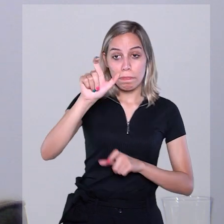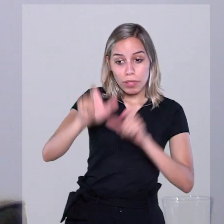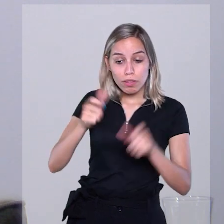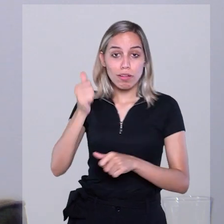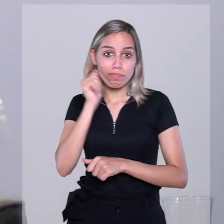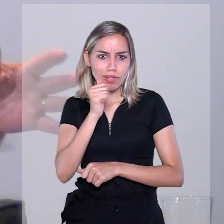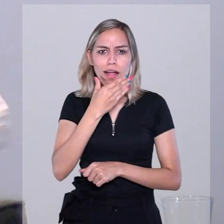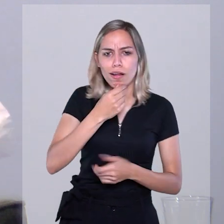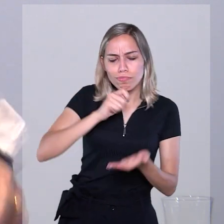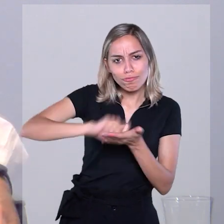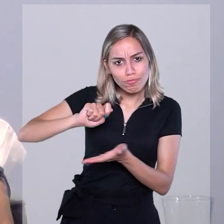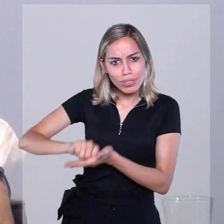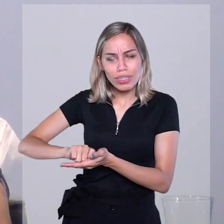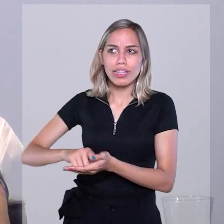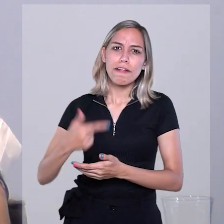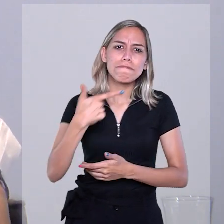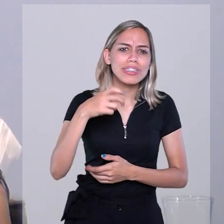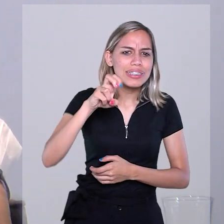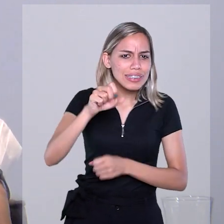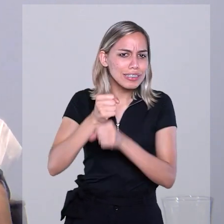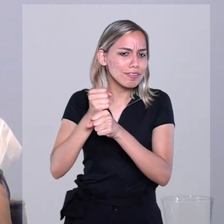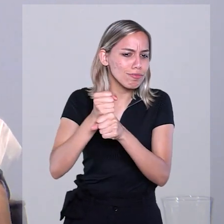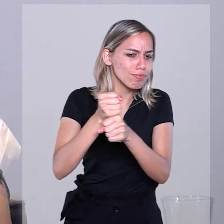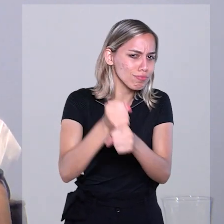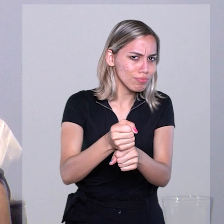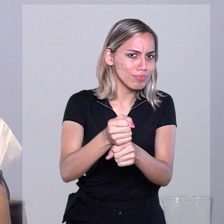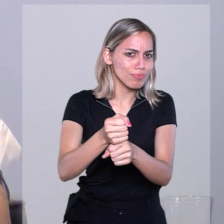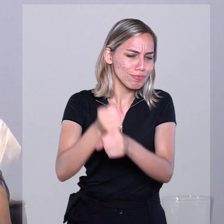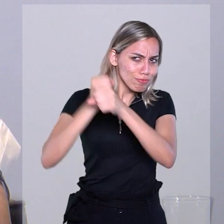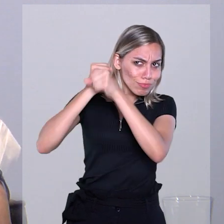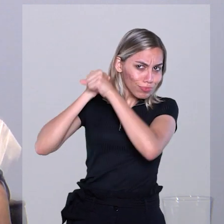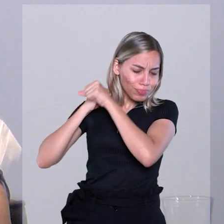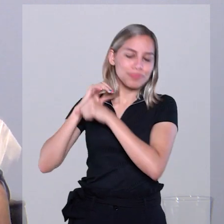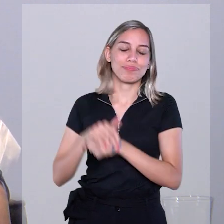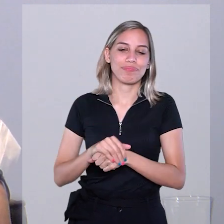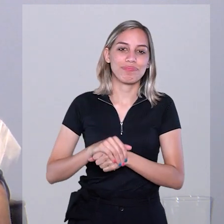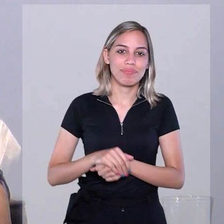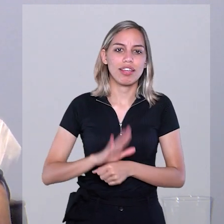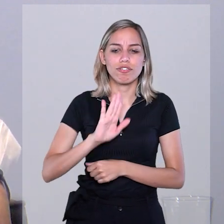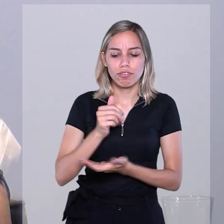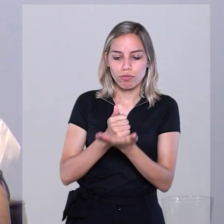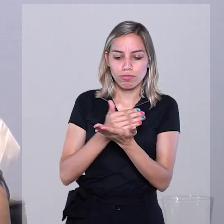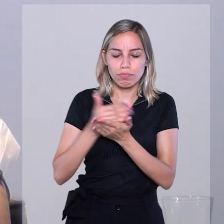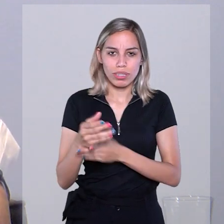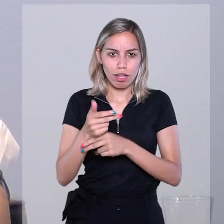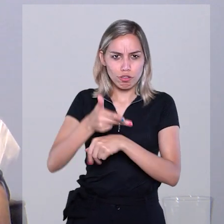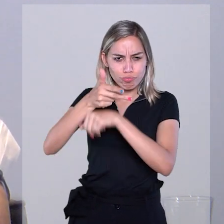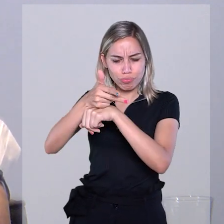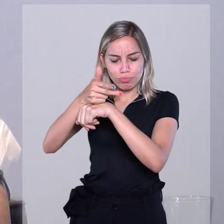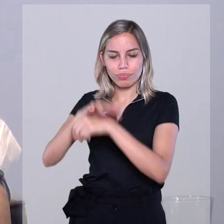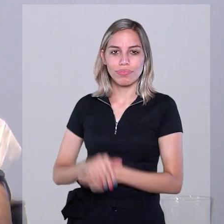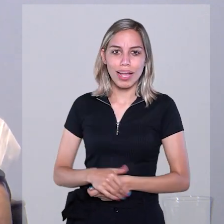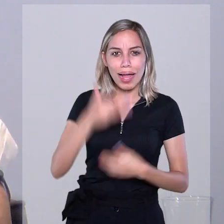calça preta. Ricardo e Afonso estão sentados em poltronas no palco e entre eles há pequenas mesas de